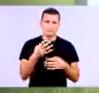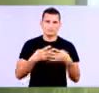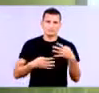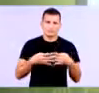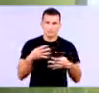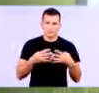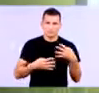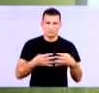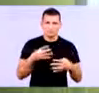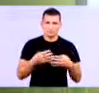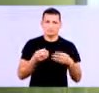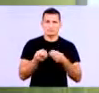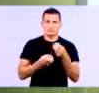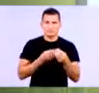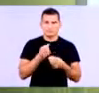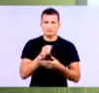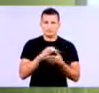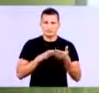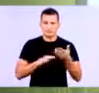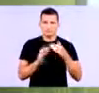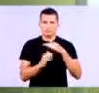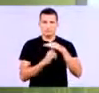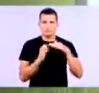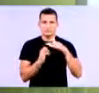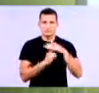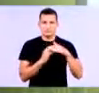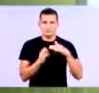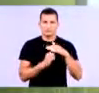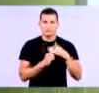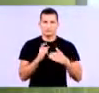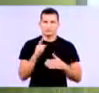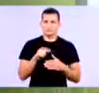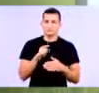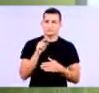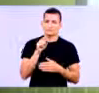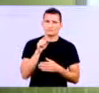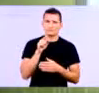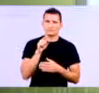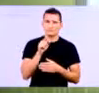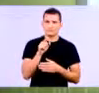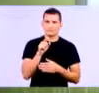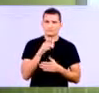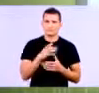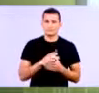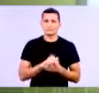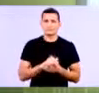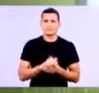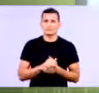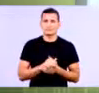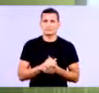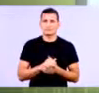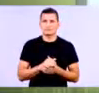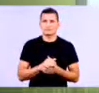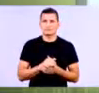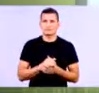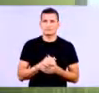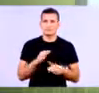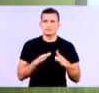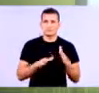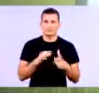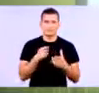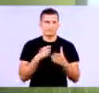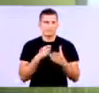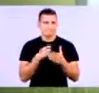o andamento das atividades na empresa. E aí é quando você, né, geralmente a gente tenta sanar